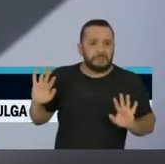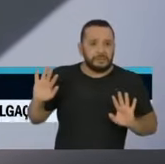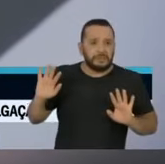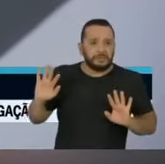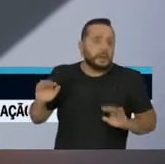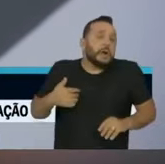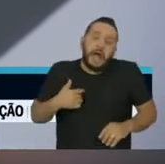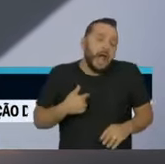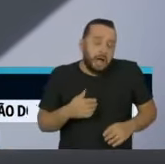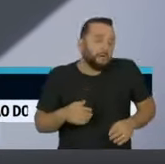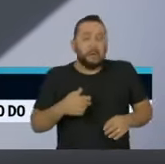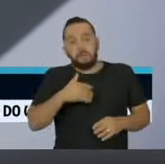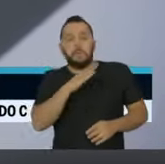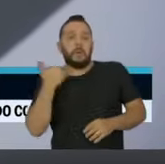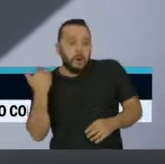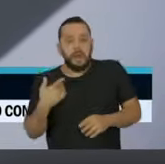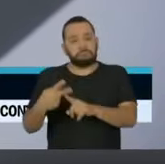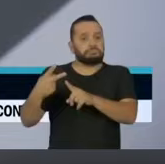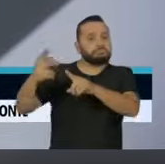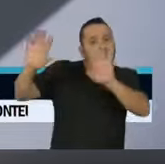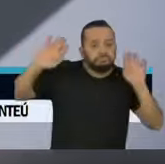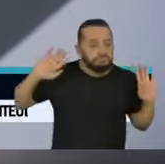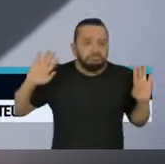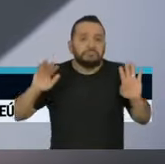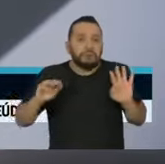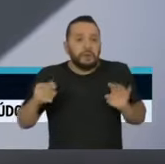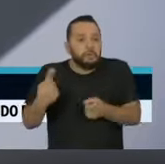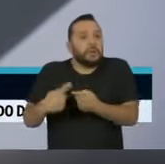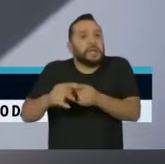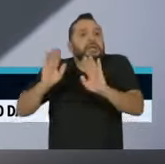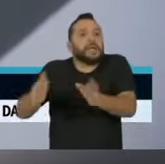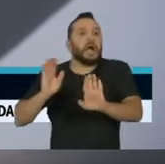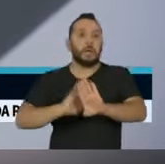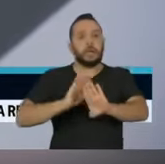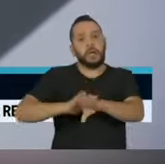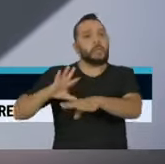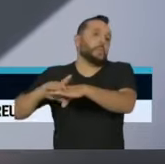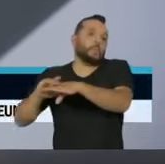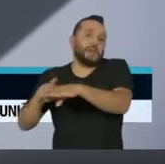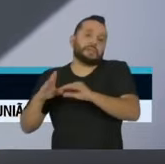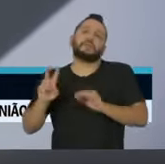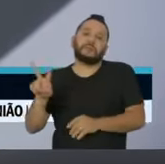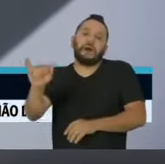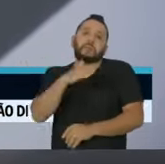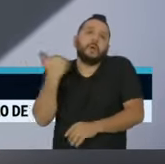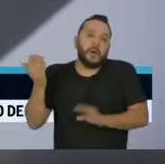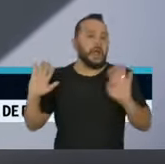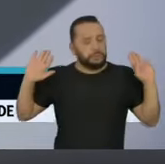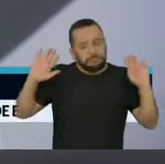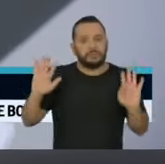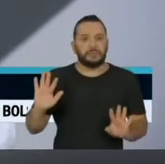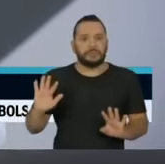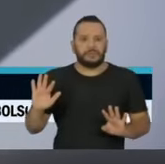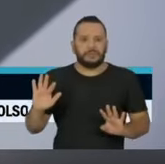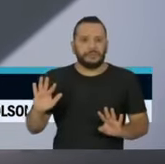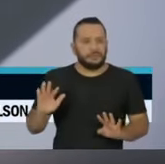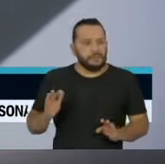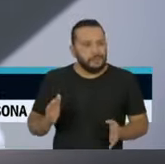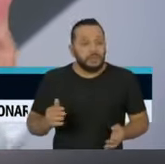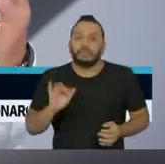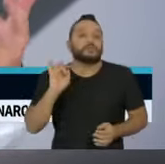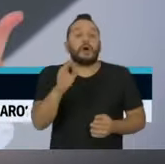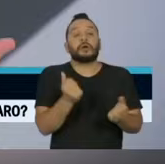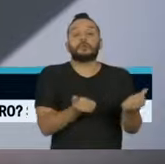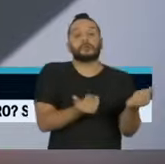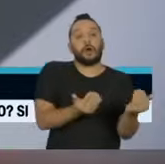mas já ia morrer mesmo ou as pessoas que já tem doença já estavam doentes e vão ficar os